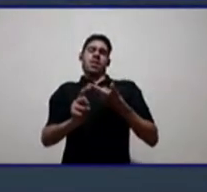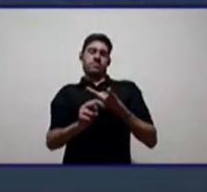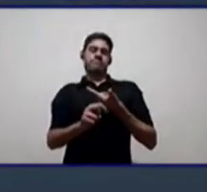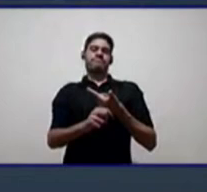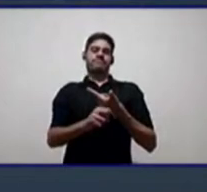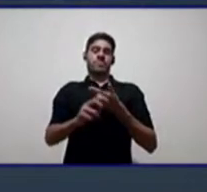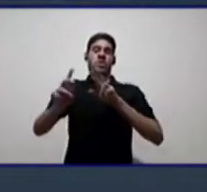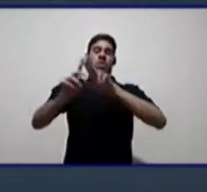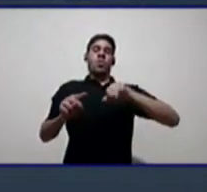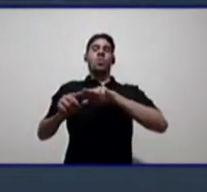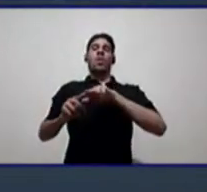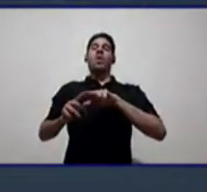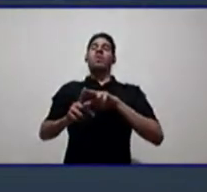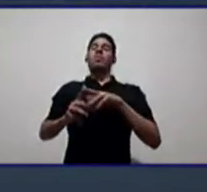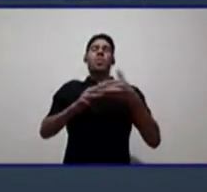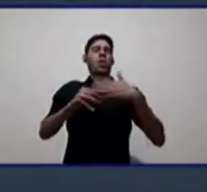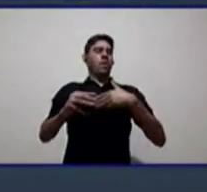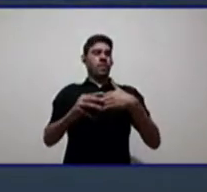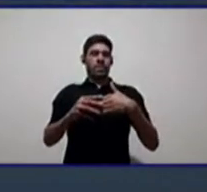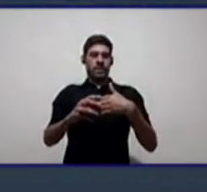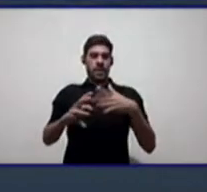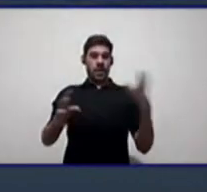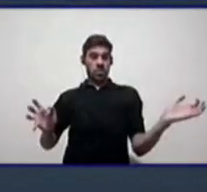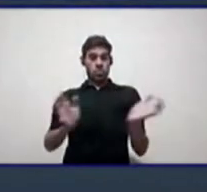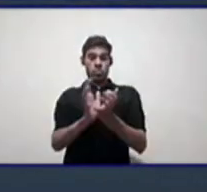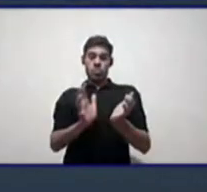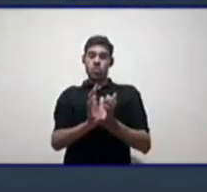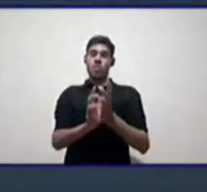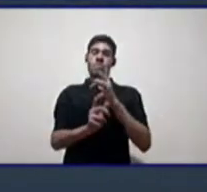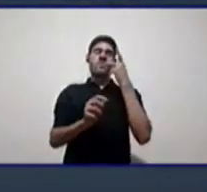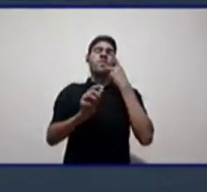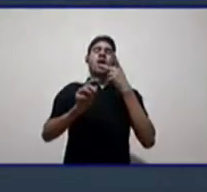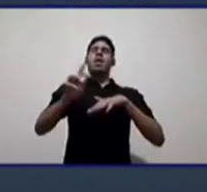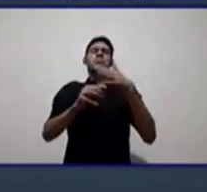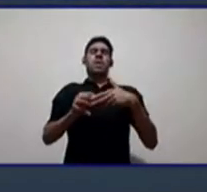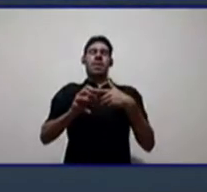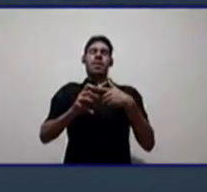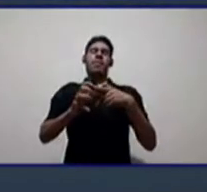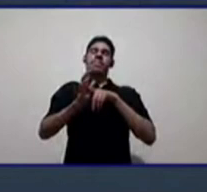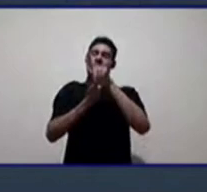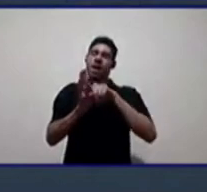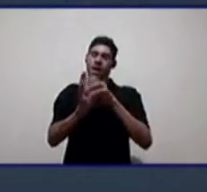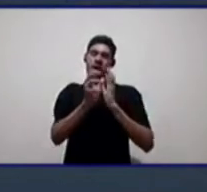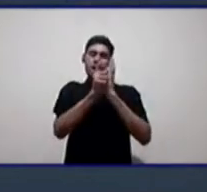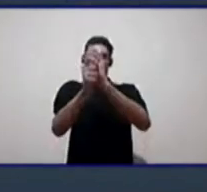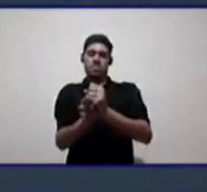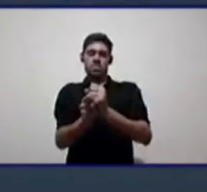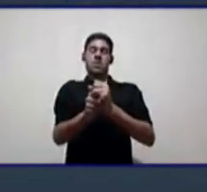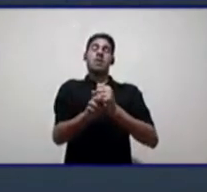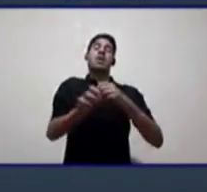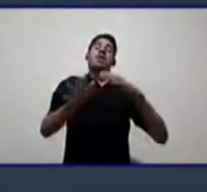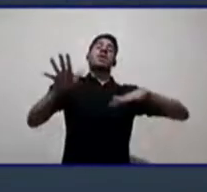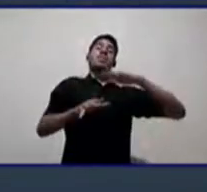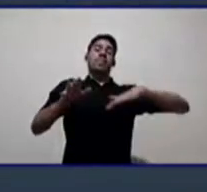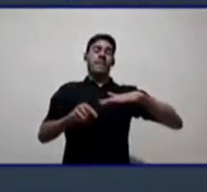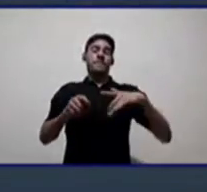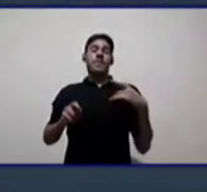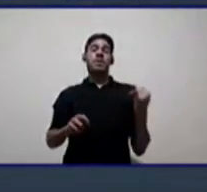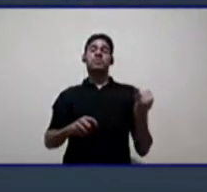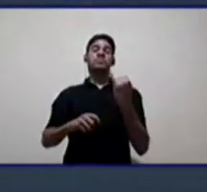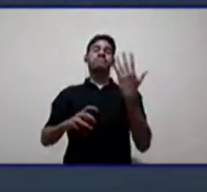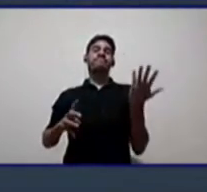forma, qualquer manifestação da agremiação no curso do exame das contas dependeria, essencialmente,